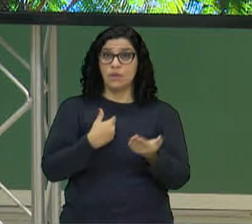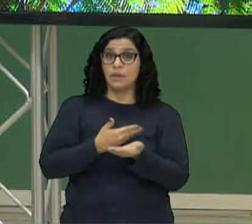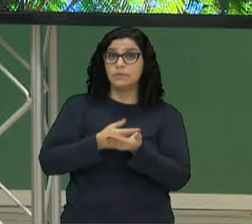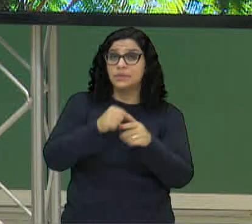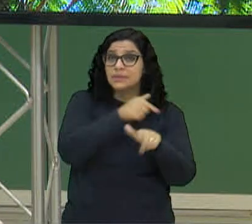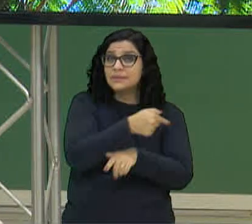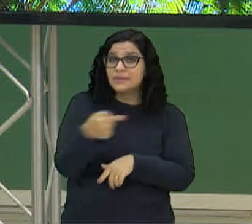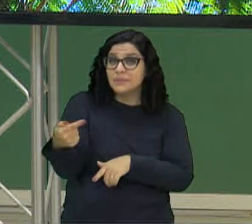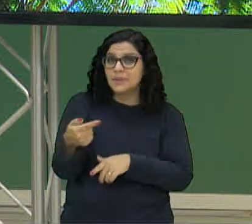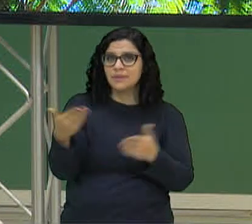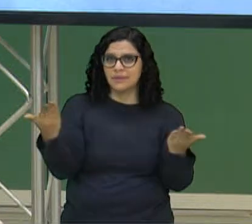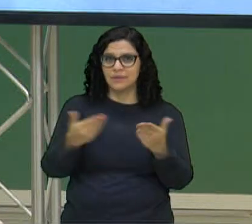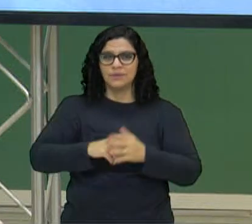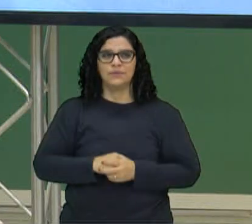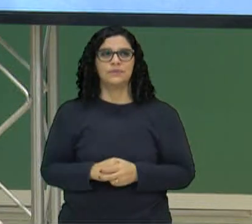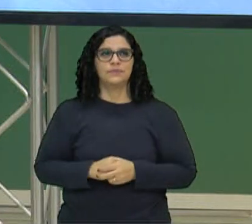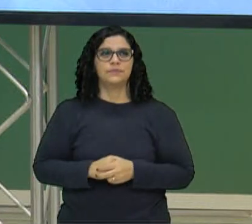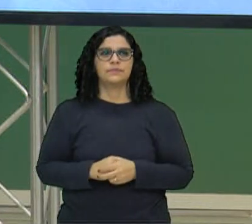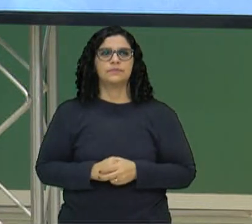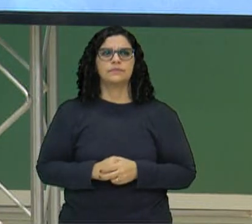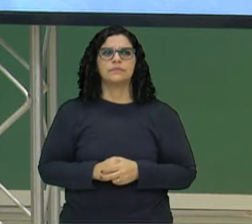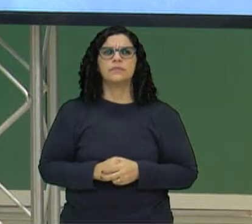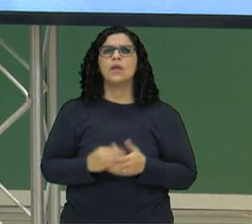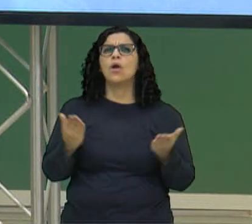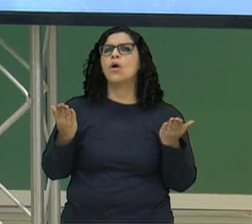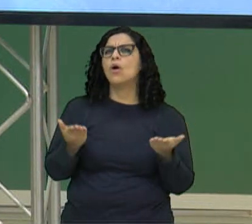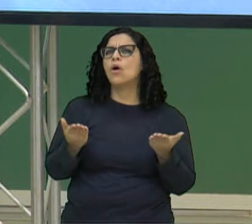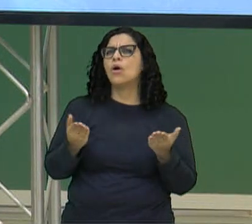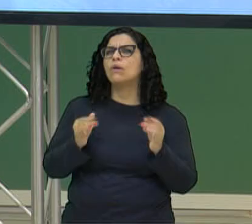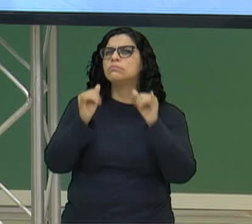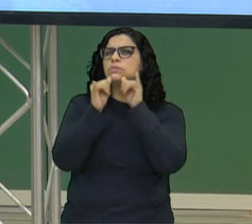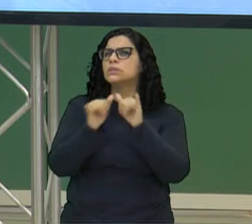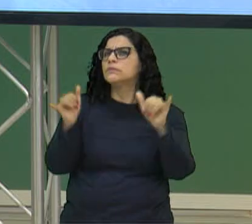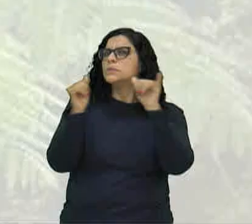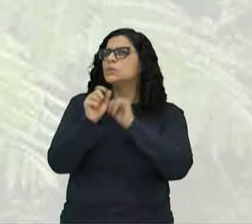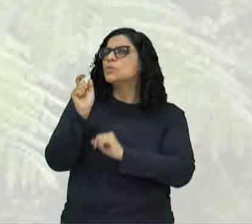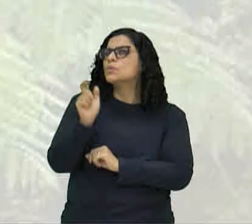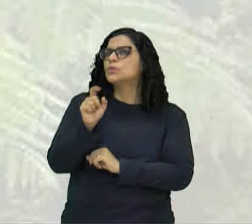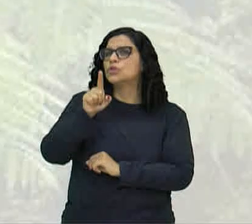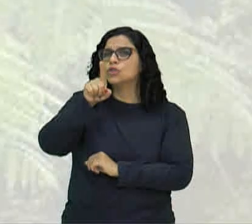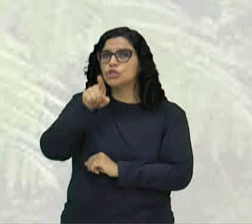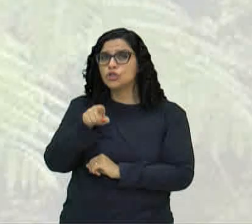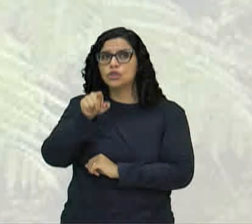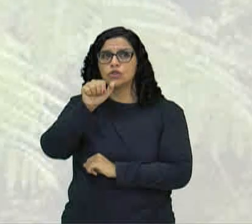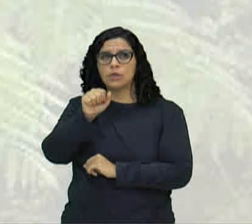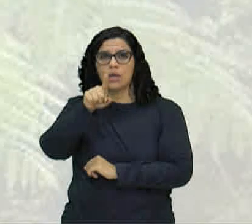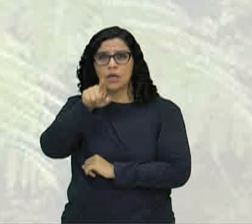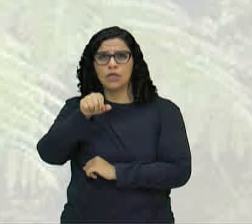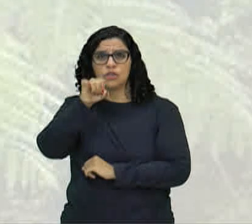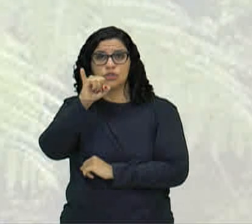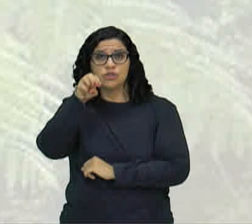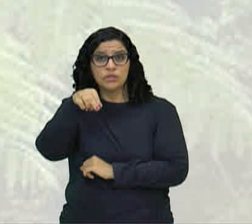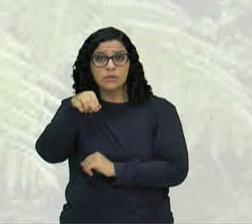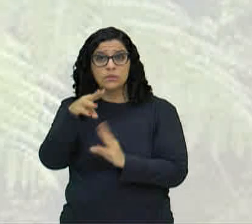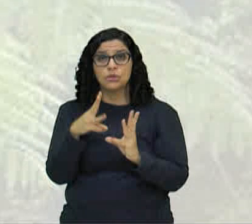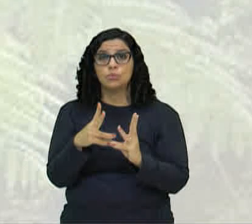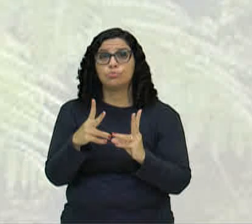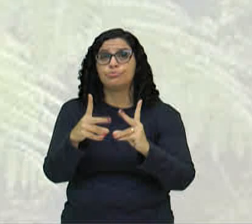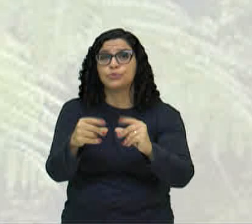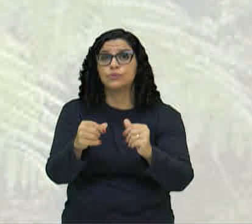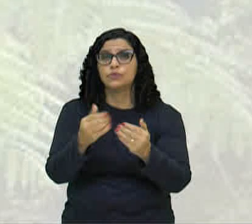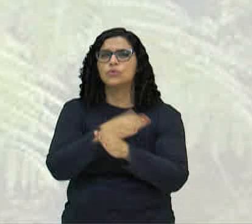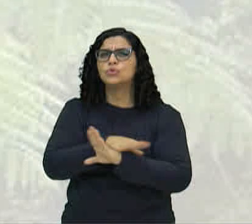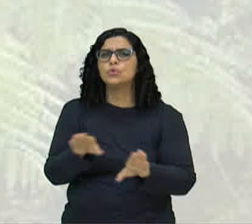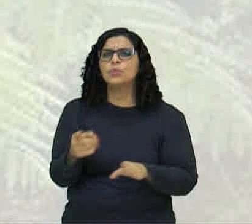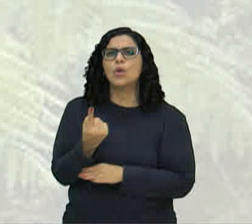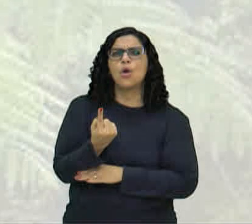primeira semana do trimestre. Olha só a nossa notícia de hoje. O xaxim está sendo extinto. Conhece o